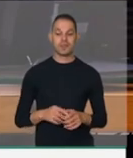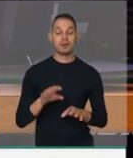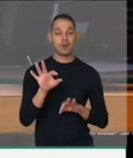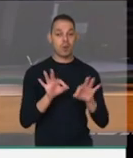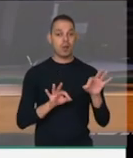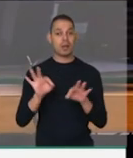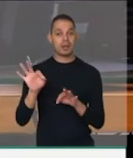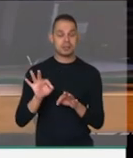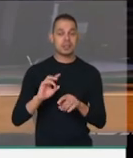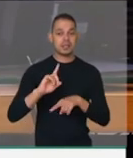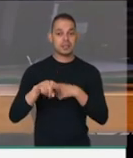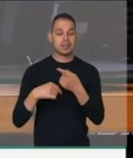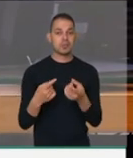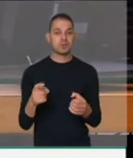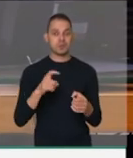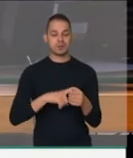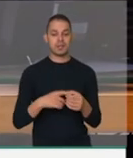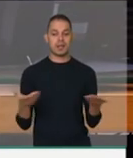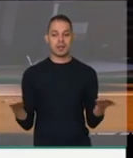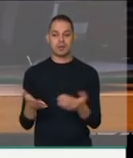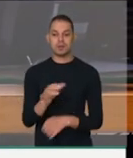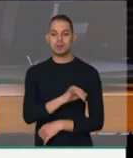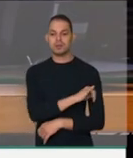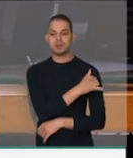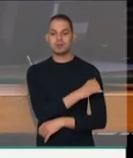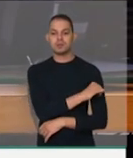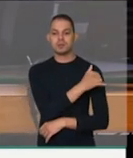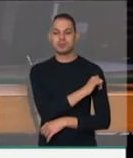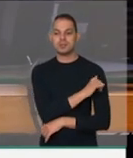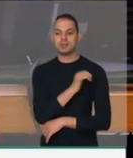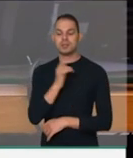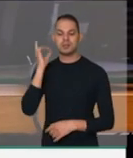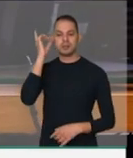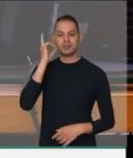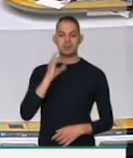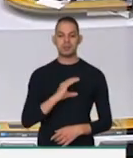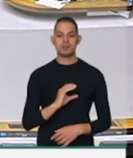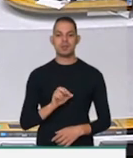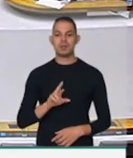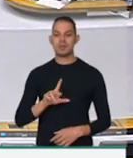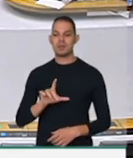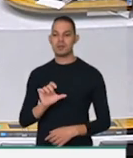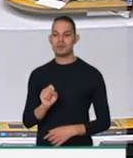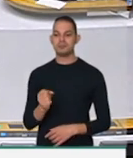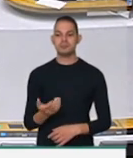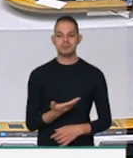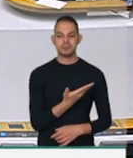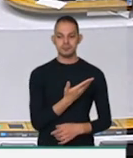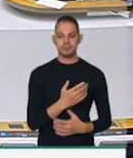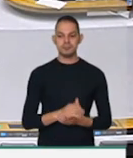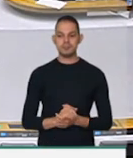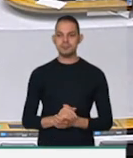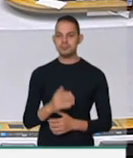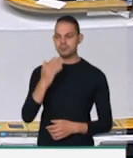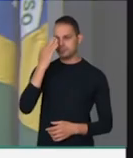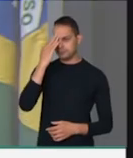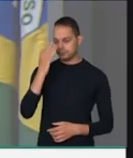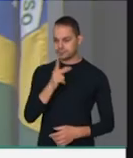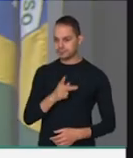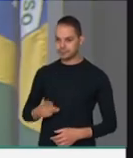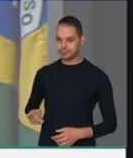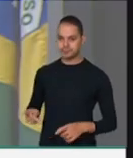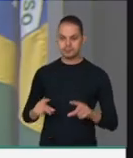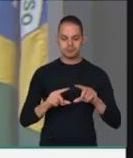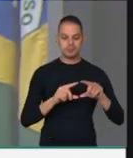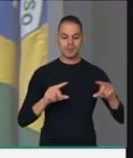bom e nós vamos ao Rio de Janeiro que o deputado Carlos Jordy obrigado senhor presidente bom Existe um